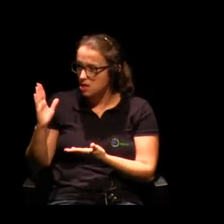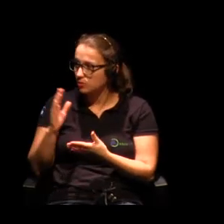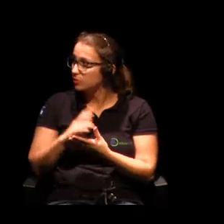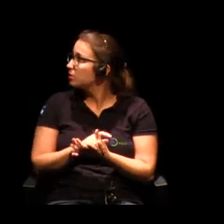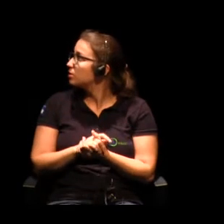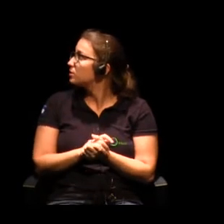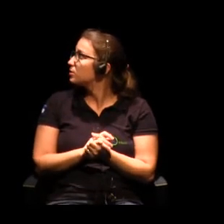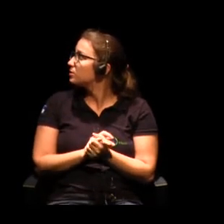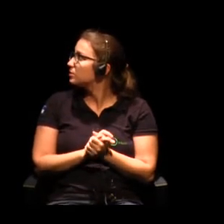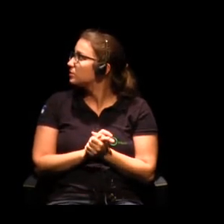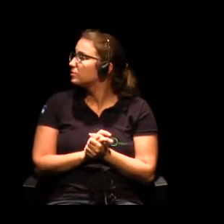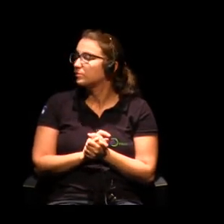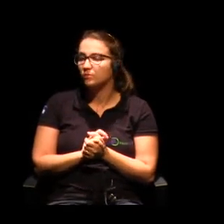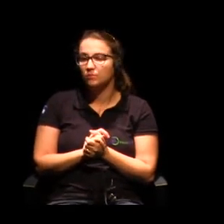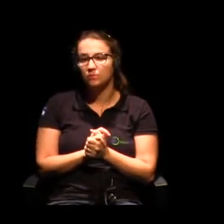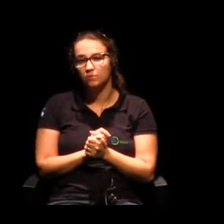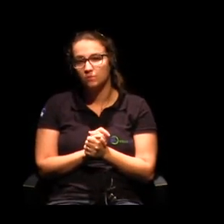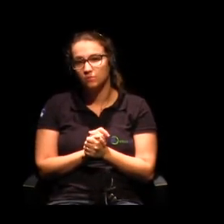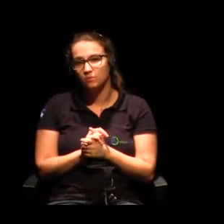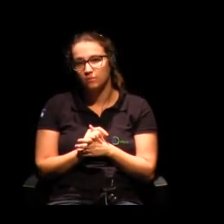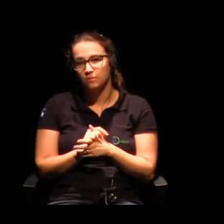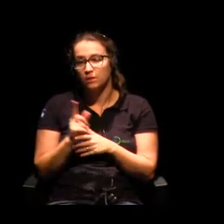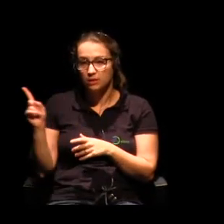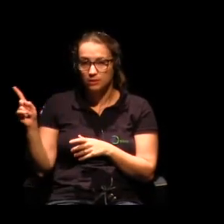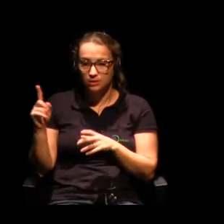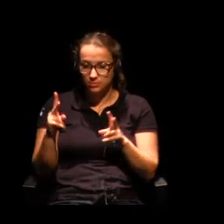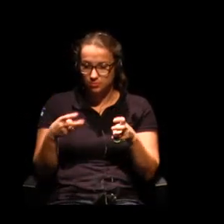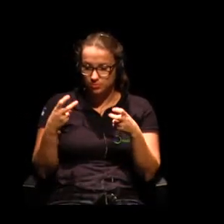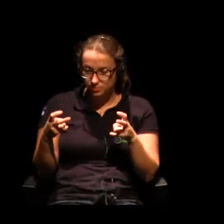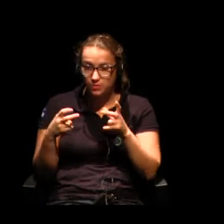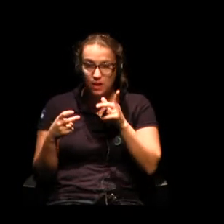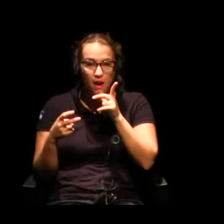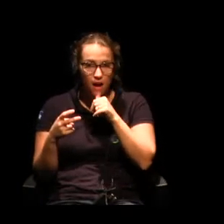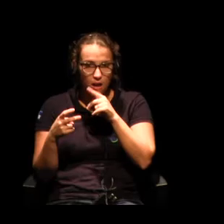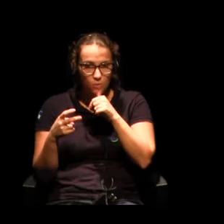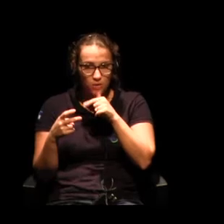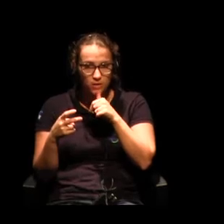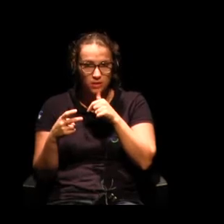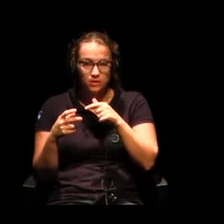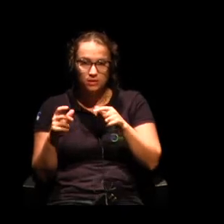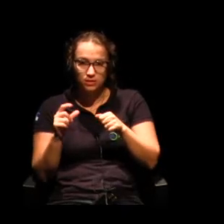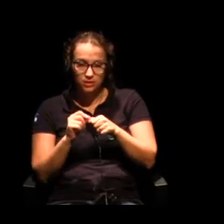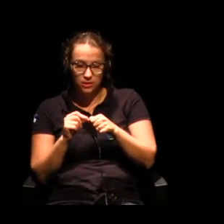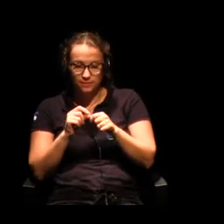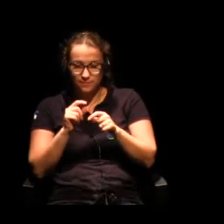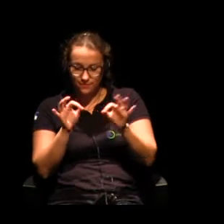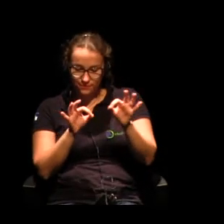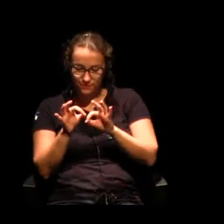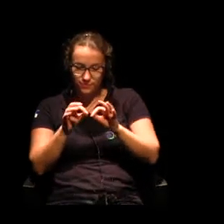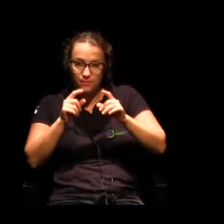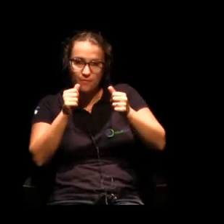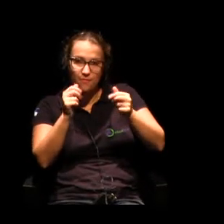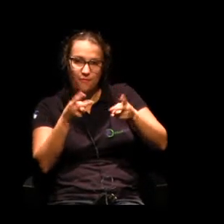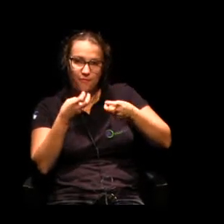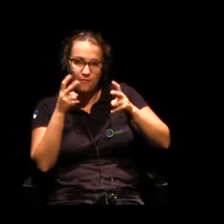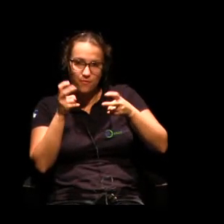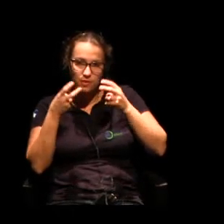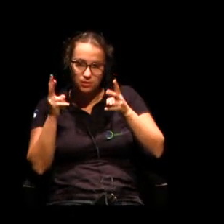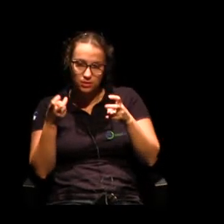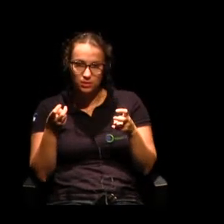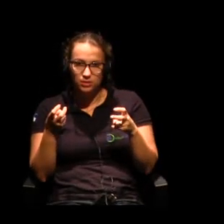Essa é a criação de uma mitigação de águas, e está criando um